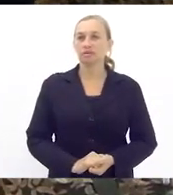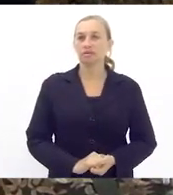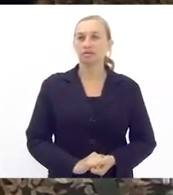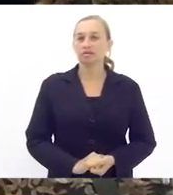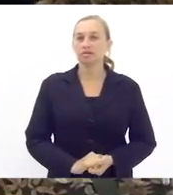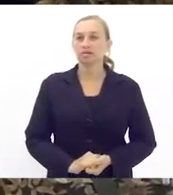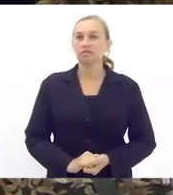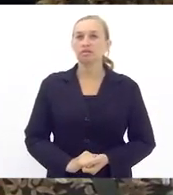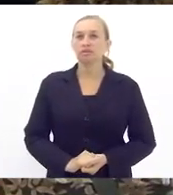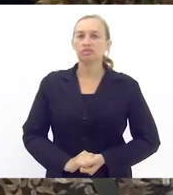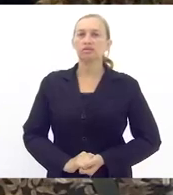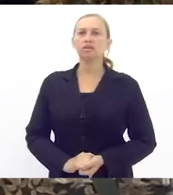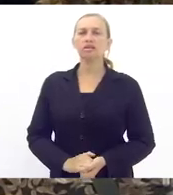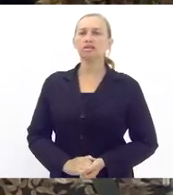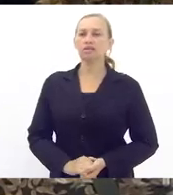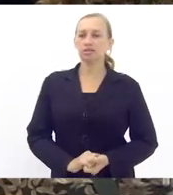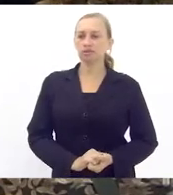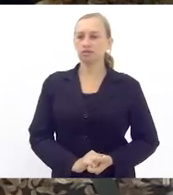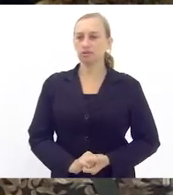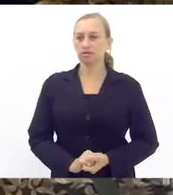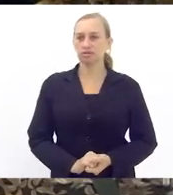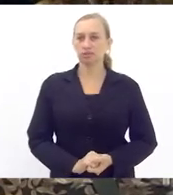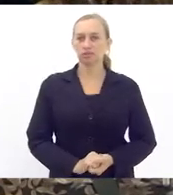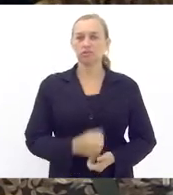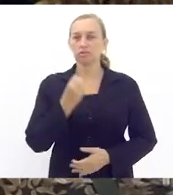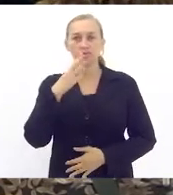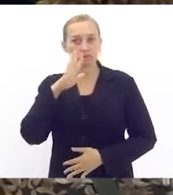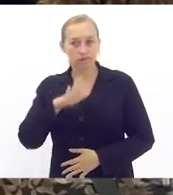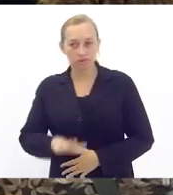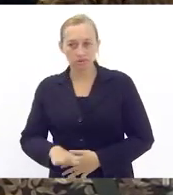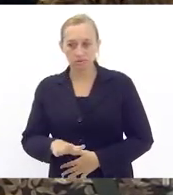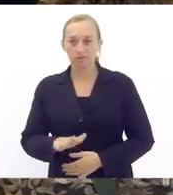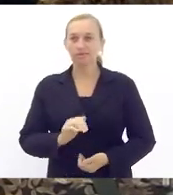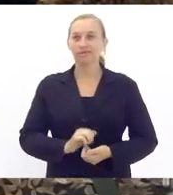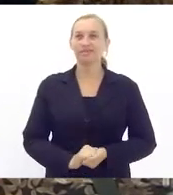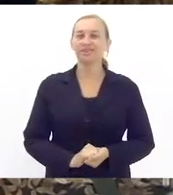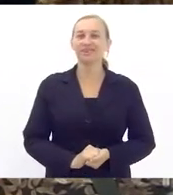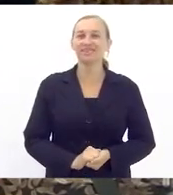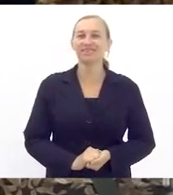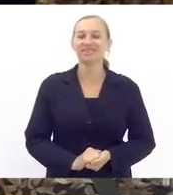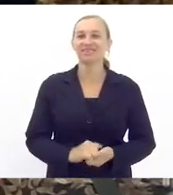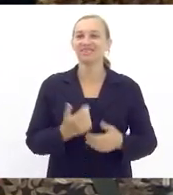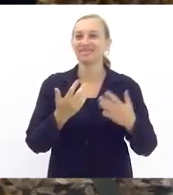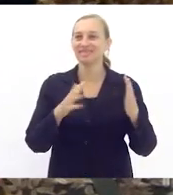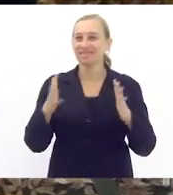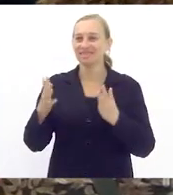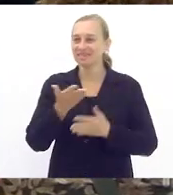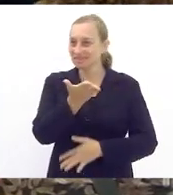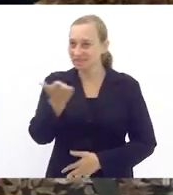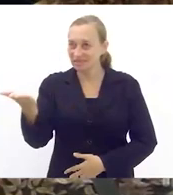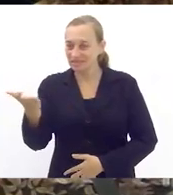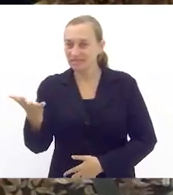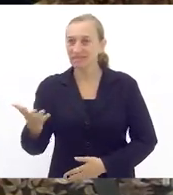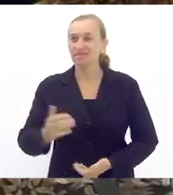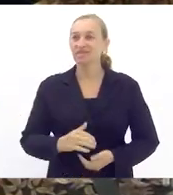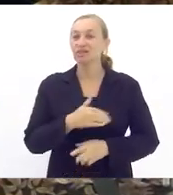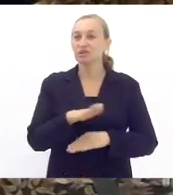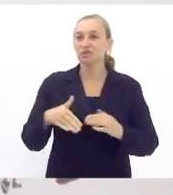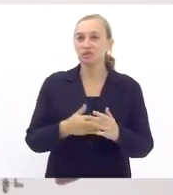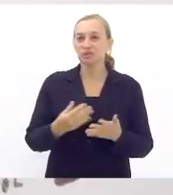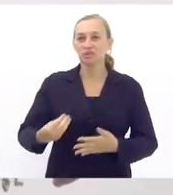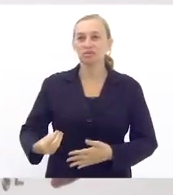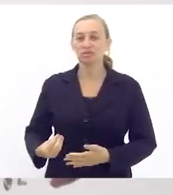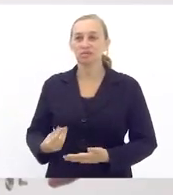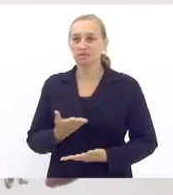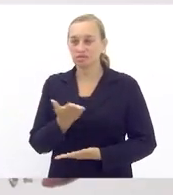está chegando no final já dos inscritos tá tudo bem eu queria saudar essa mesa maravilhosa todos aqui que estão